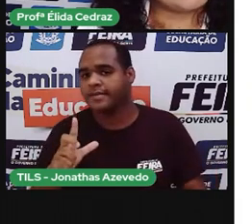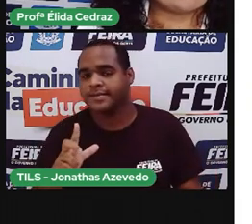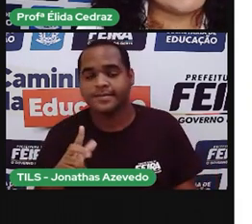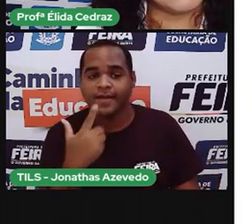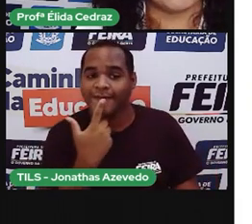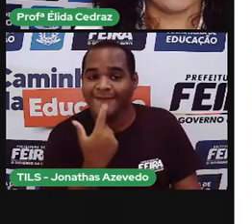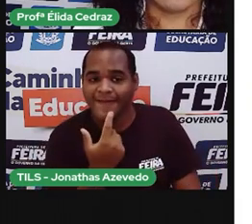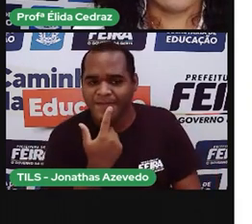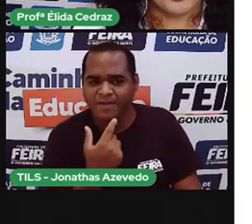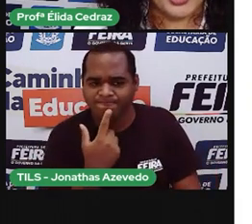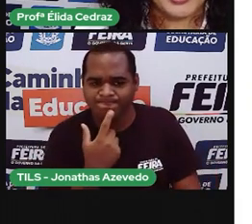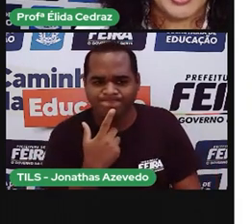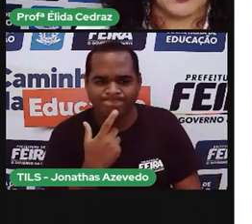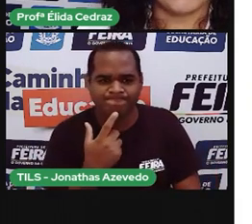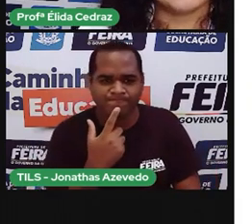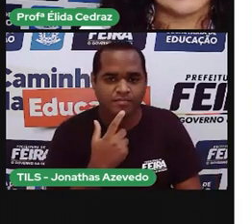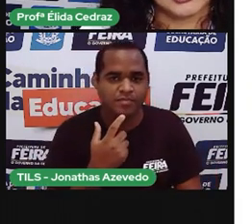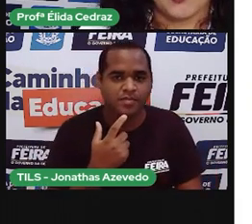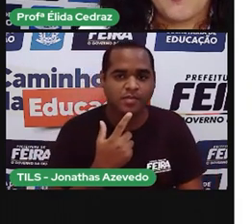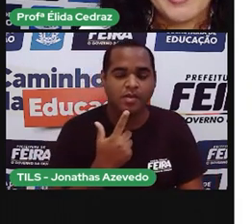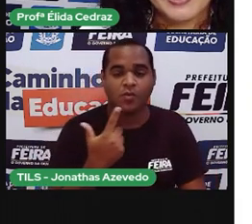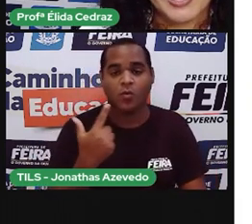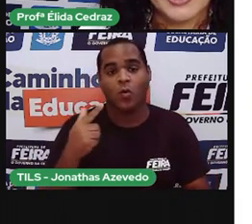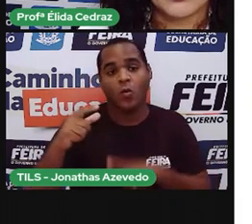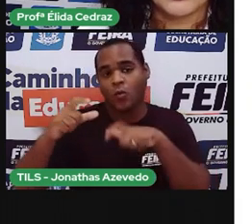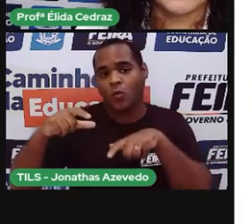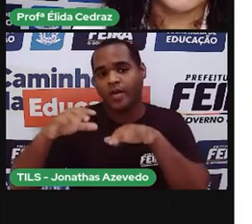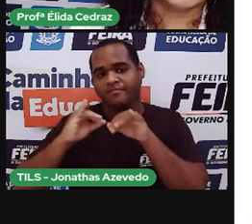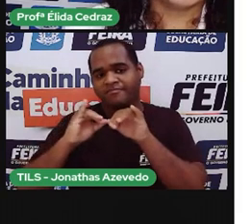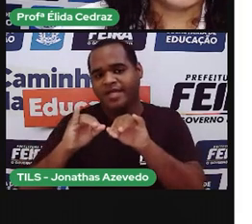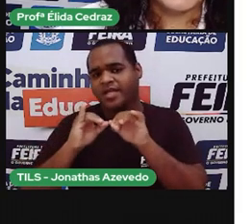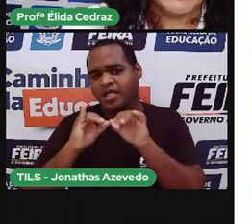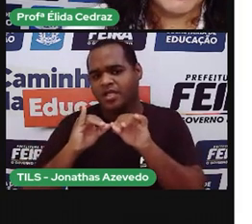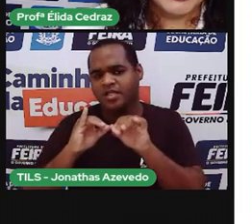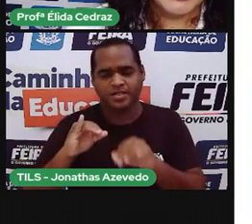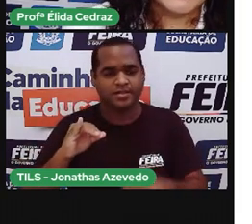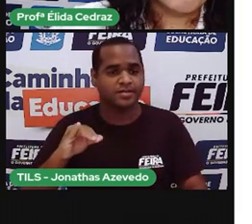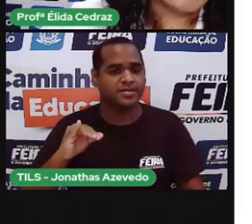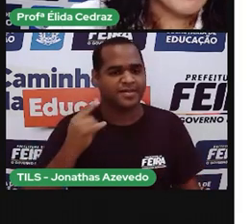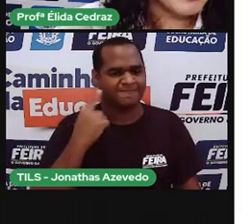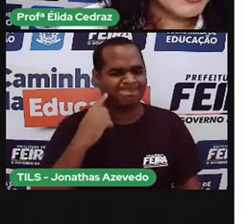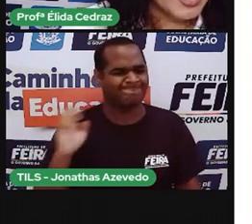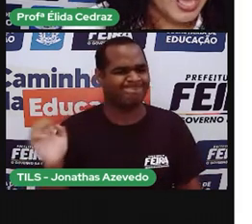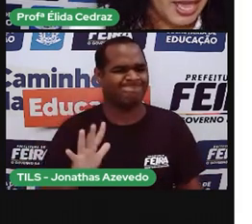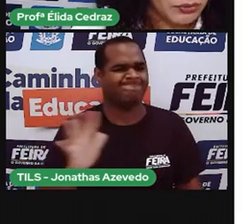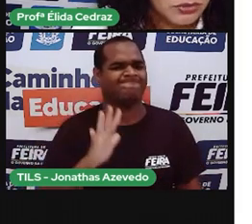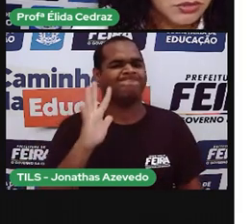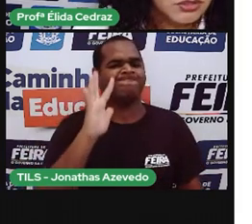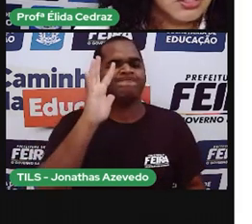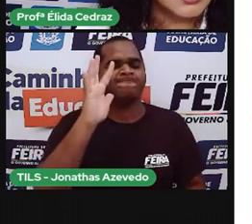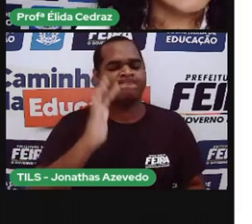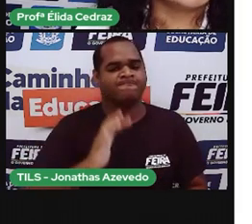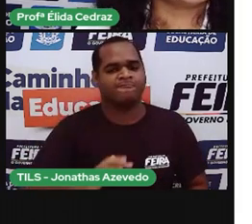de vermelho o local, ou seja, o mercado que tinha itens mais